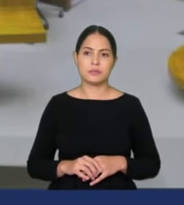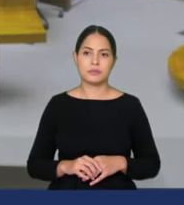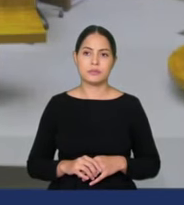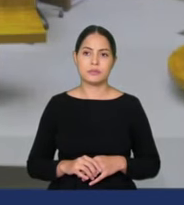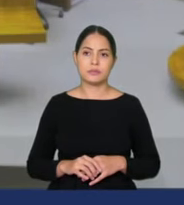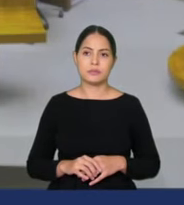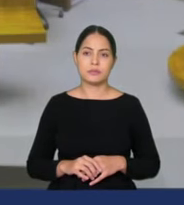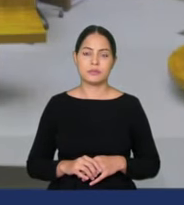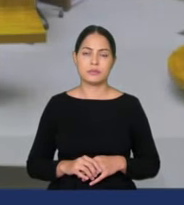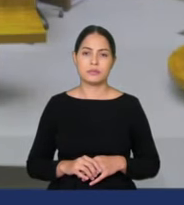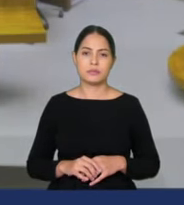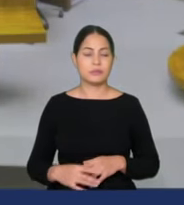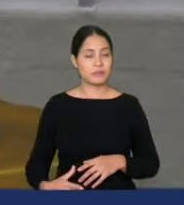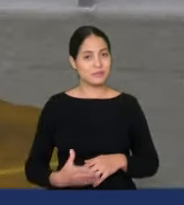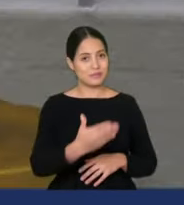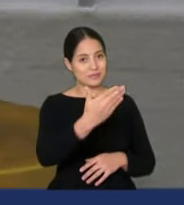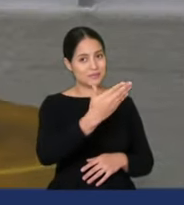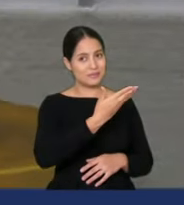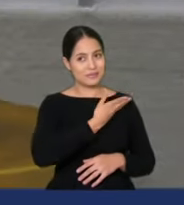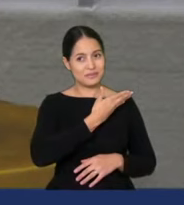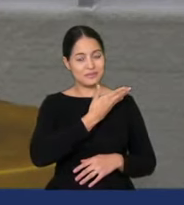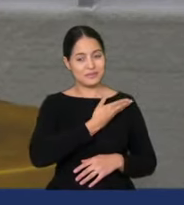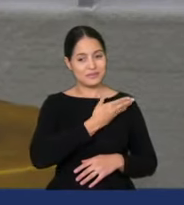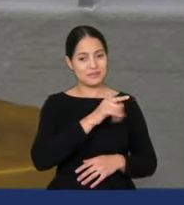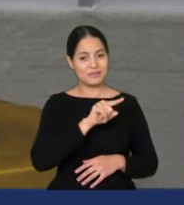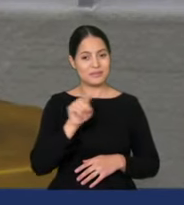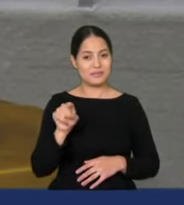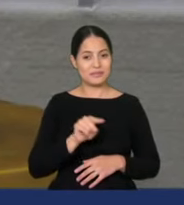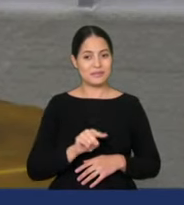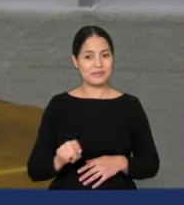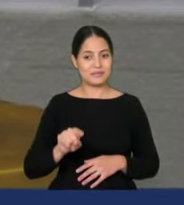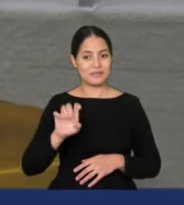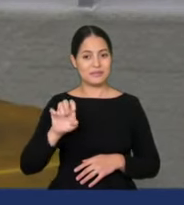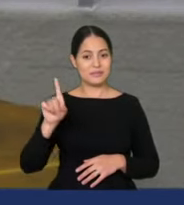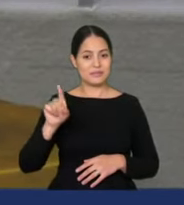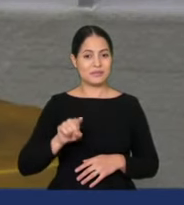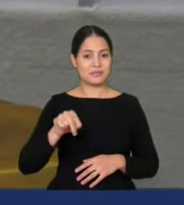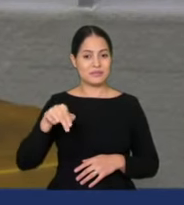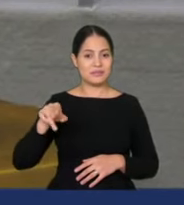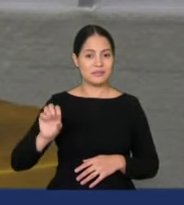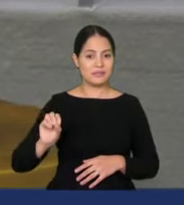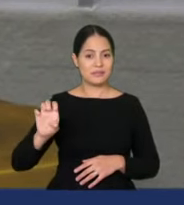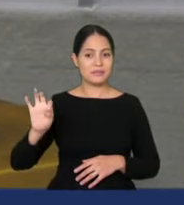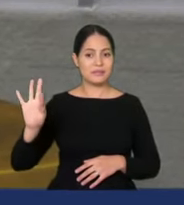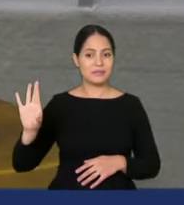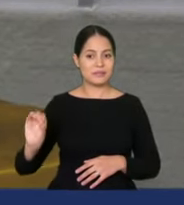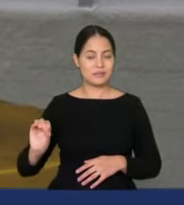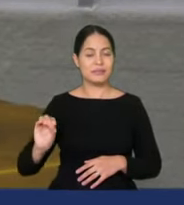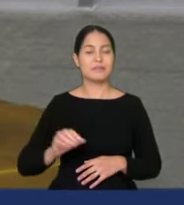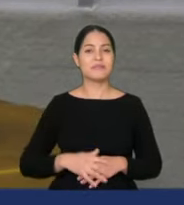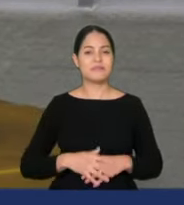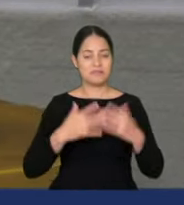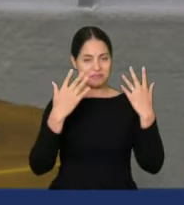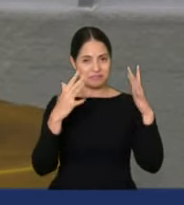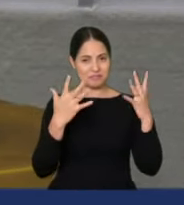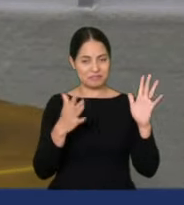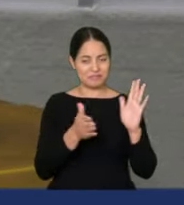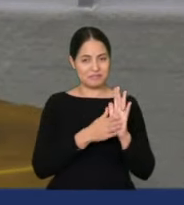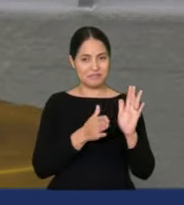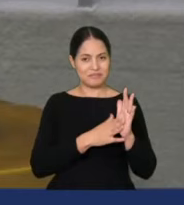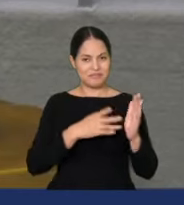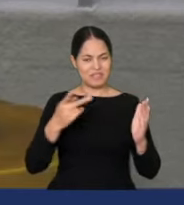meu companheiro Zé Neto, lhe parabenizo pela indicação dessa